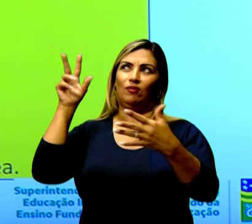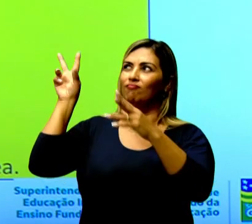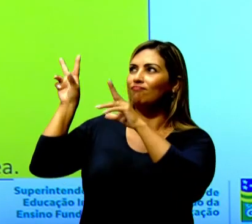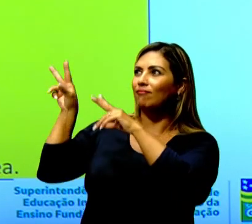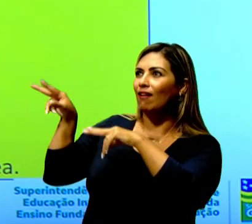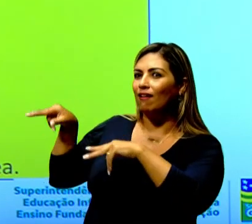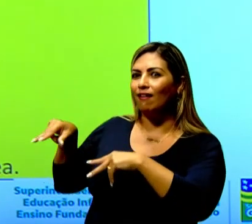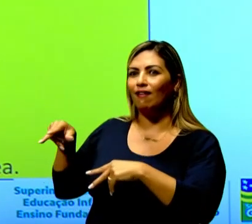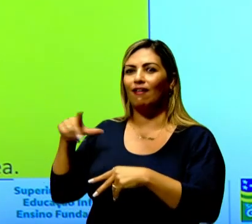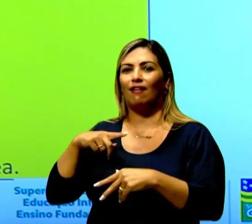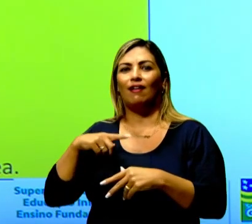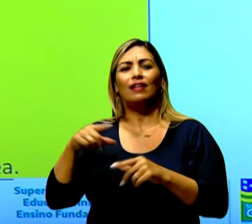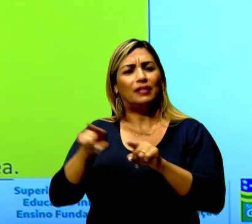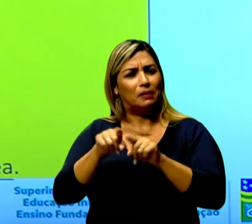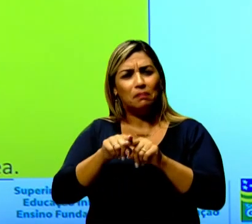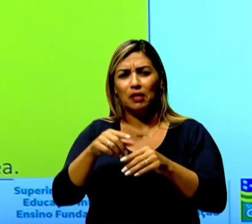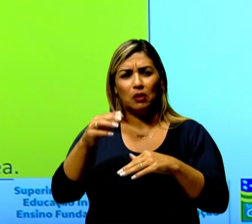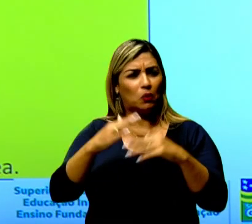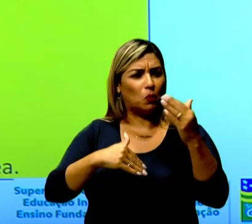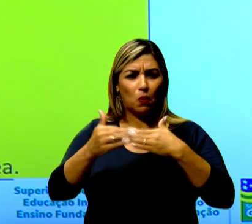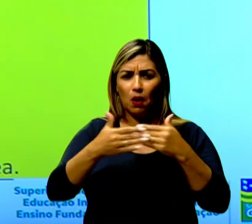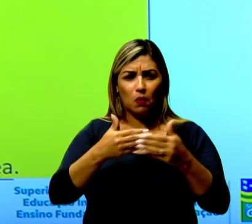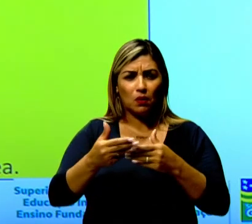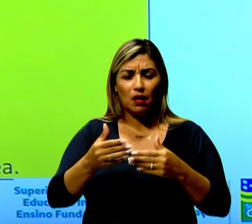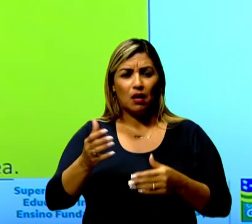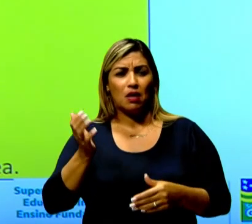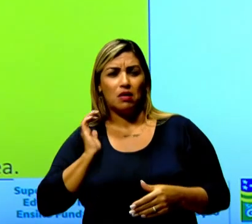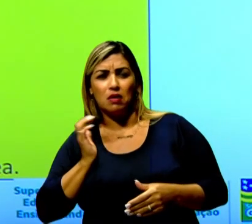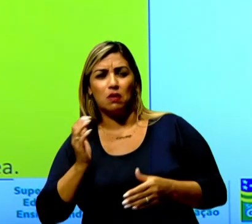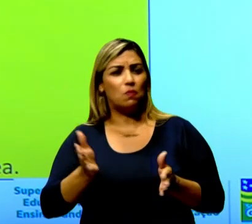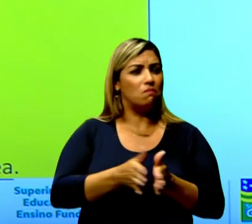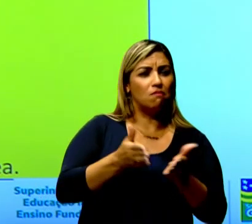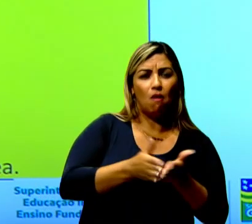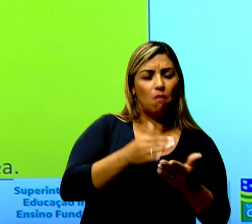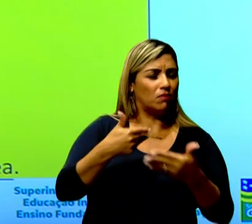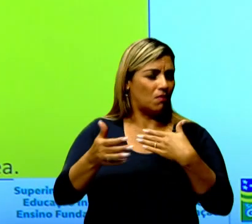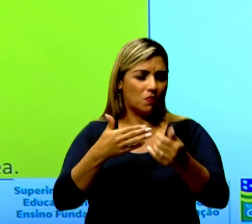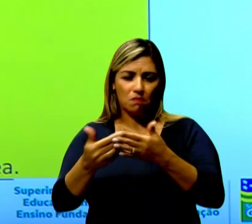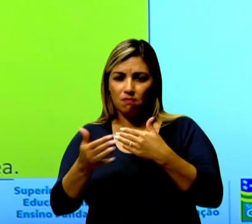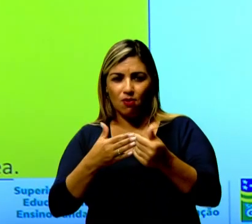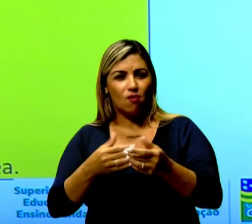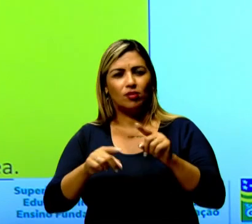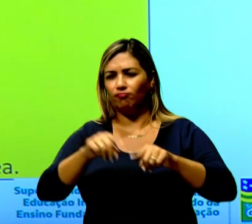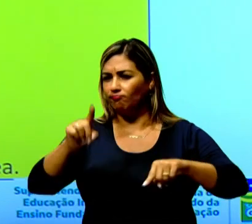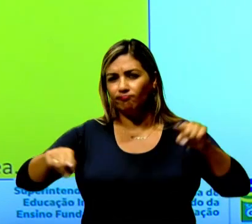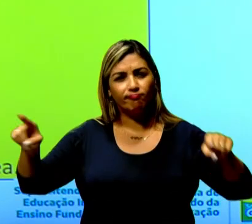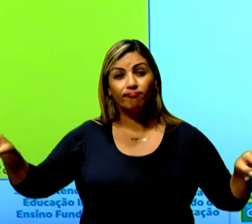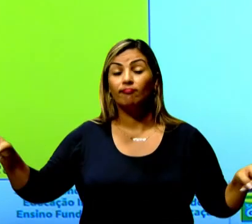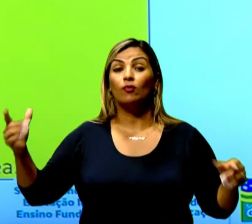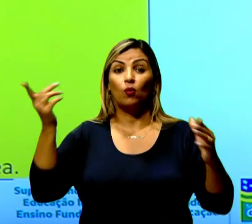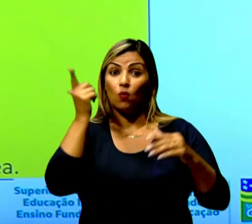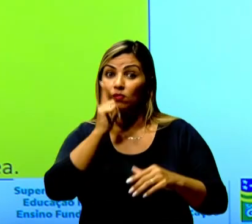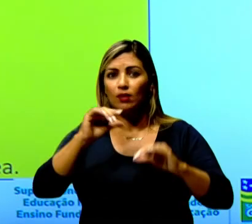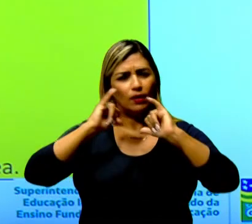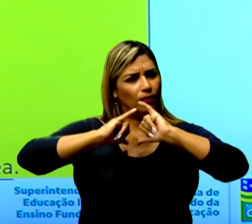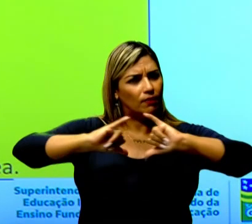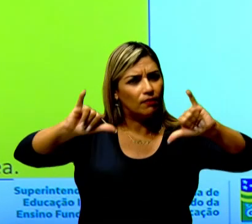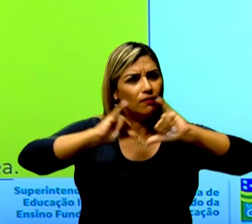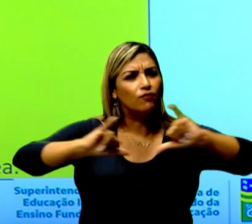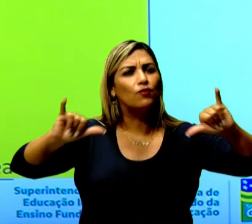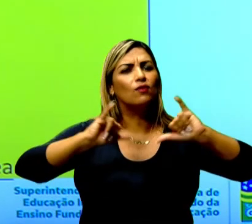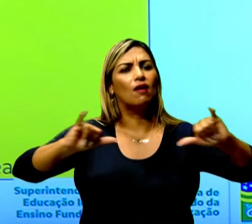atingir as diversas camadas sociais e de uma certa forma ele consegue comunicar uma mensagem